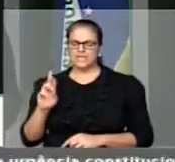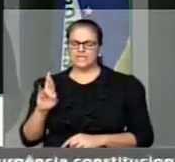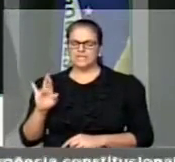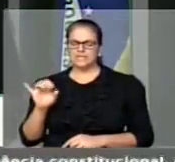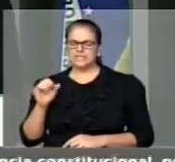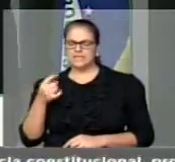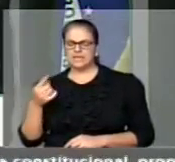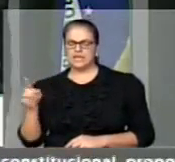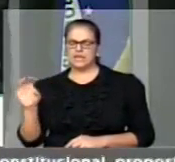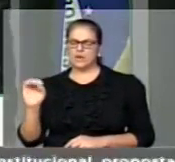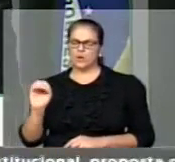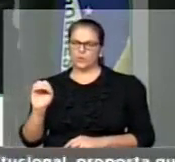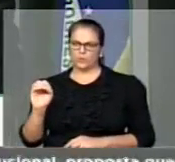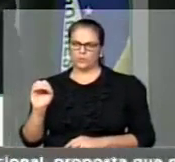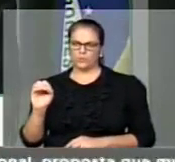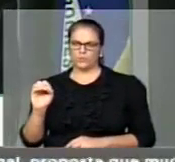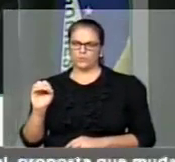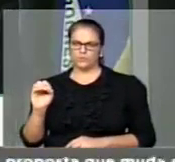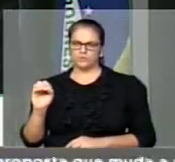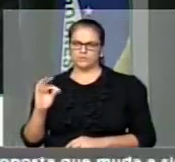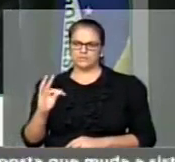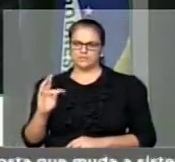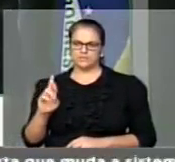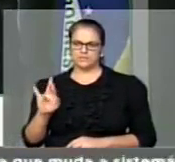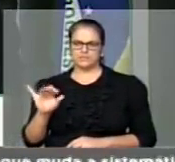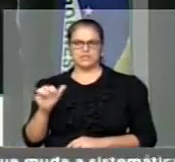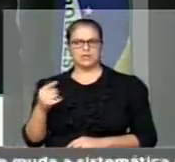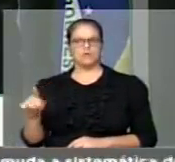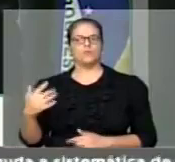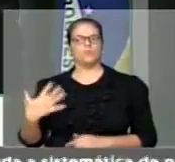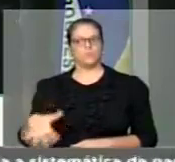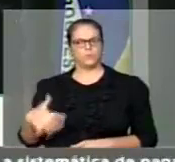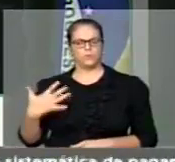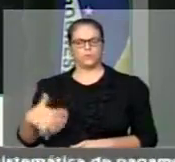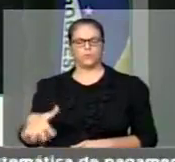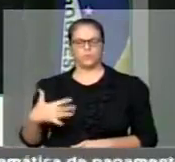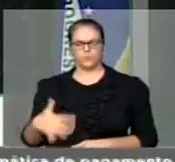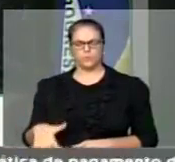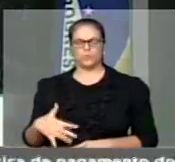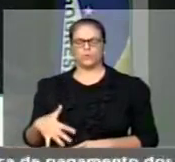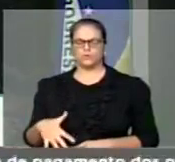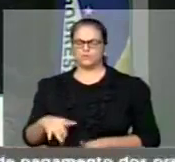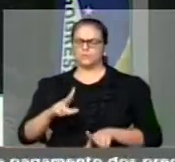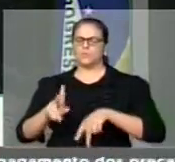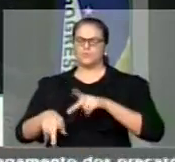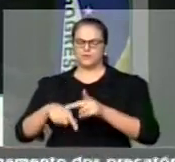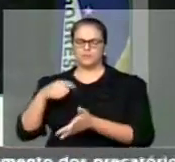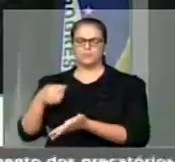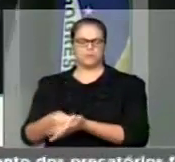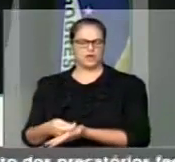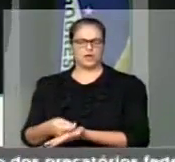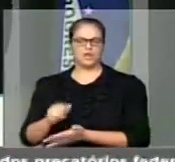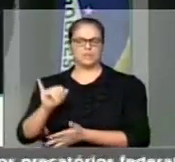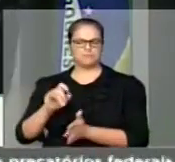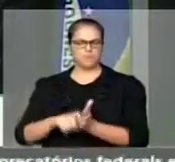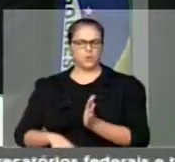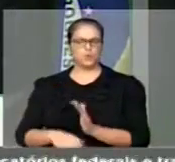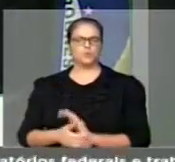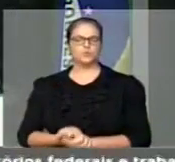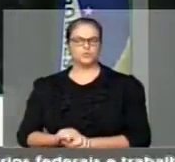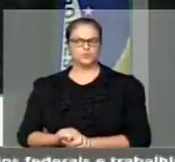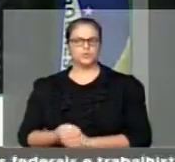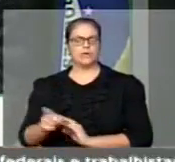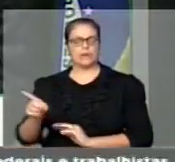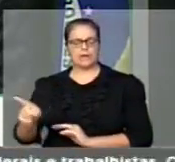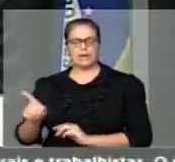um volume muito substancial, senhor presidente, de imposto pago pelo brasileiro, para que pudesse empreender